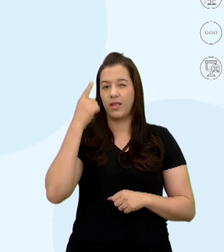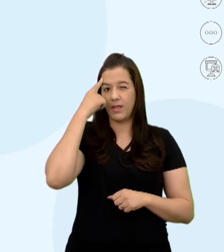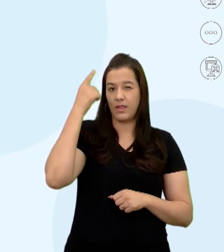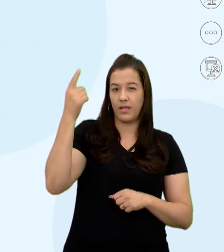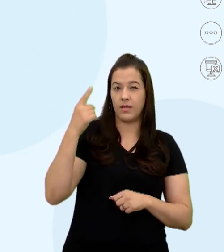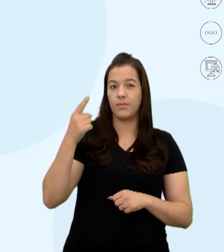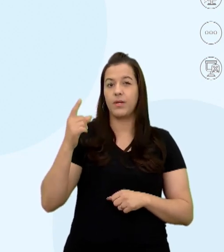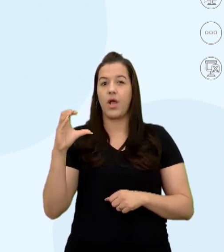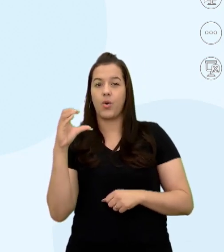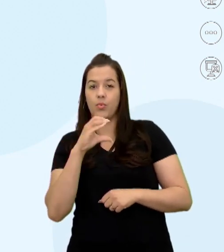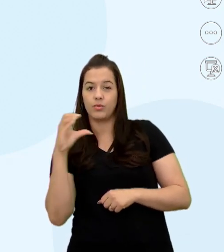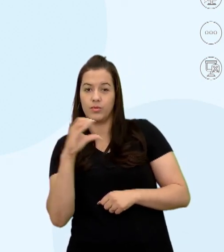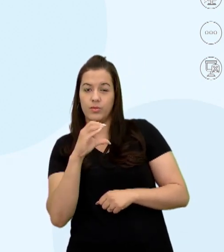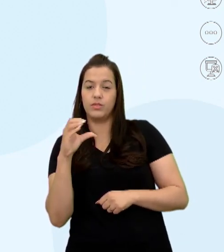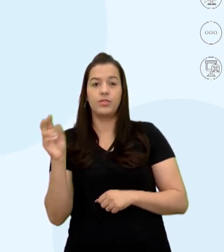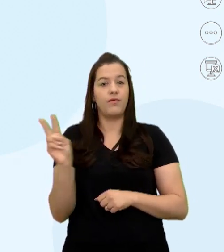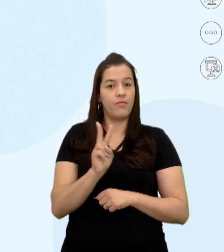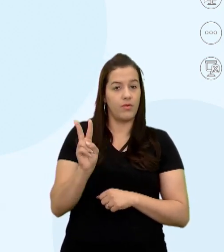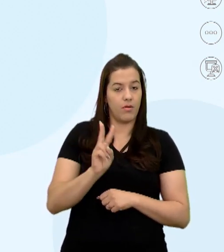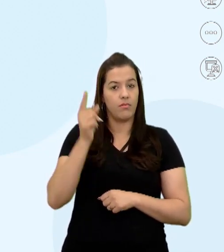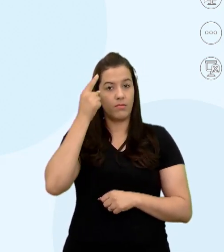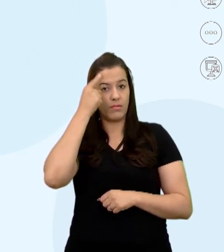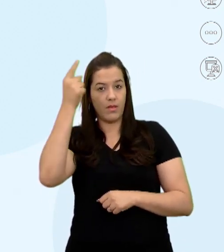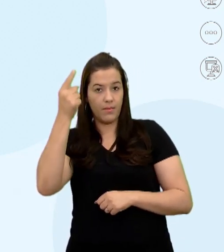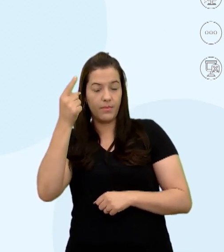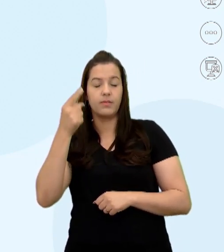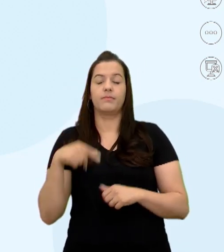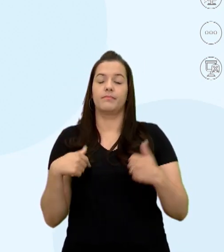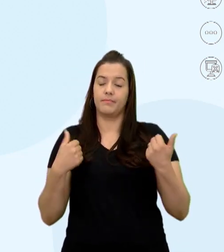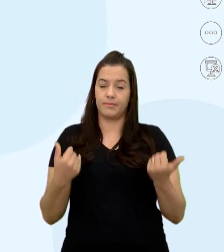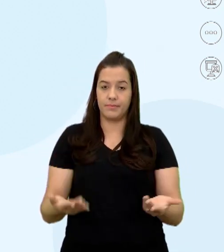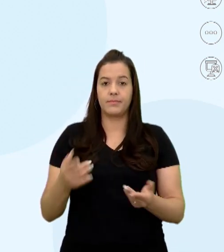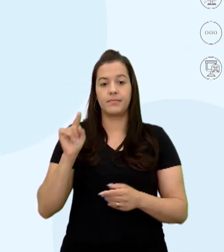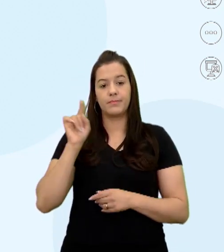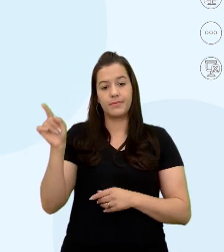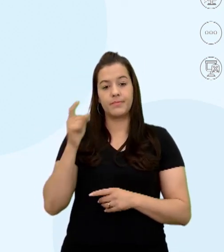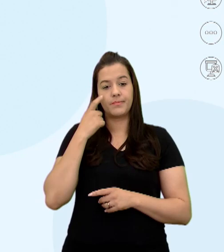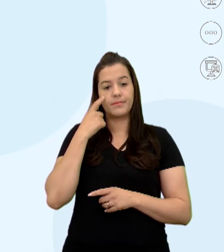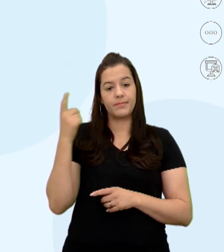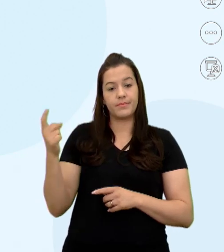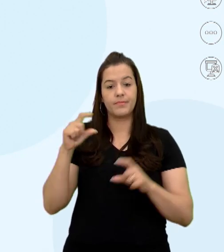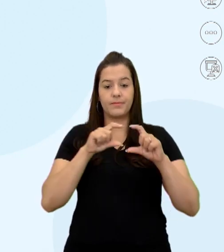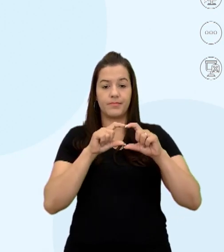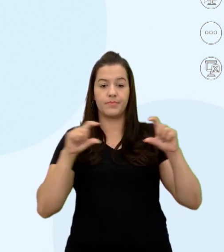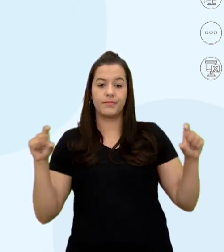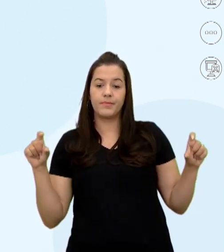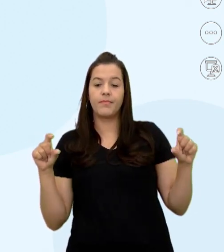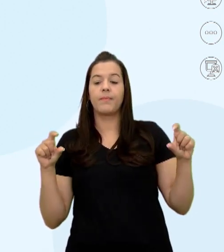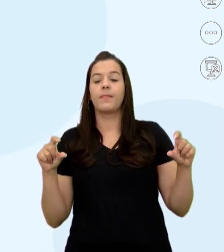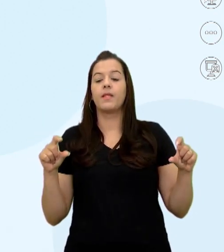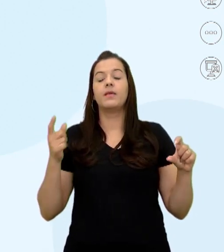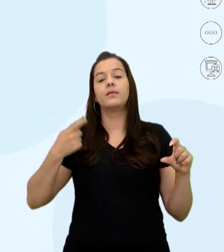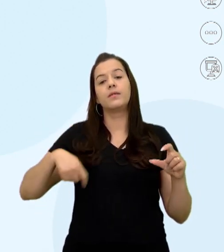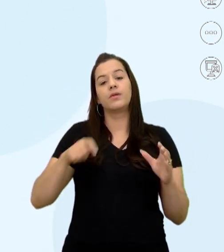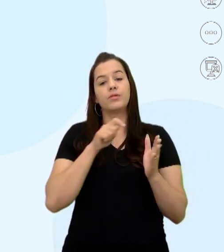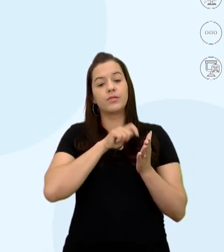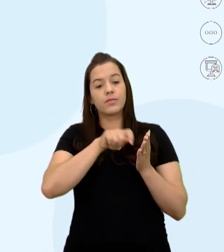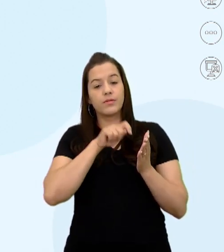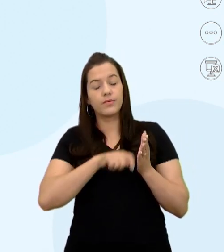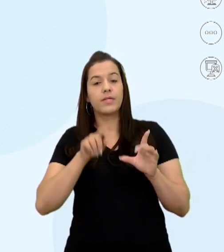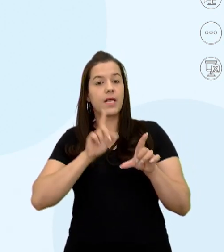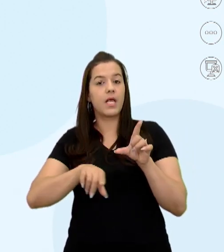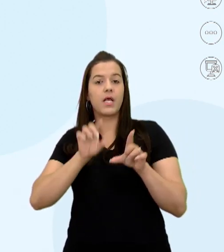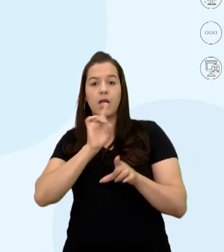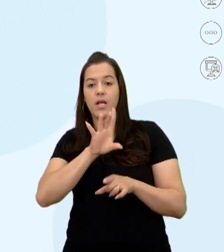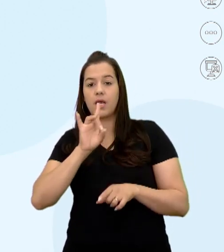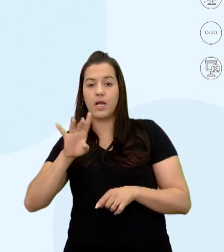vogal, o que é consoante, tá, gente? Tá? Lembra aí, ó. Dá uma olhadinha no tamanho do campo amostral. Digamos que eu escrevesse cada letrinha da